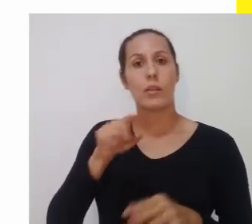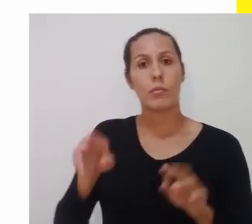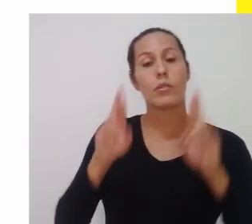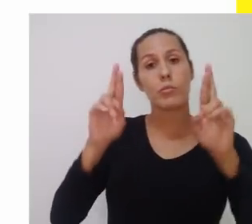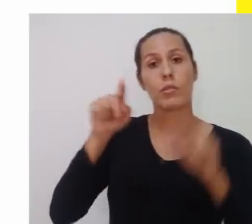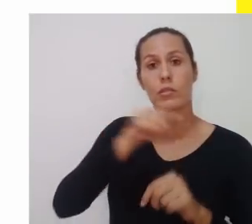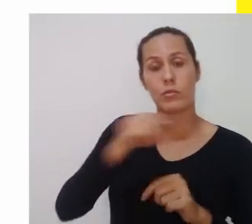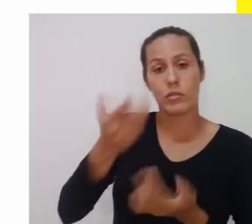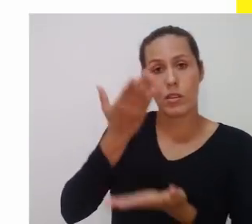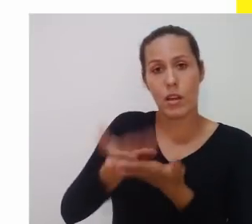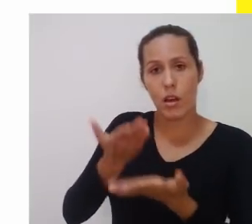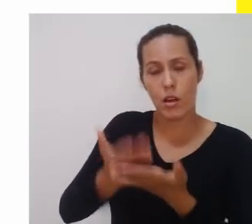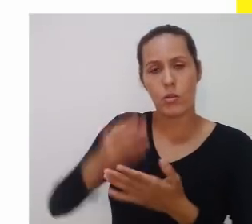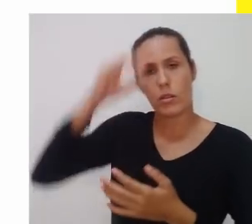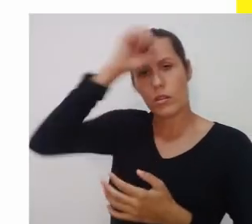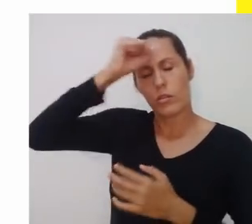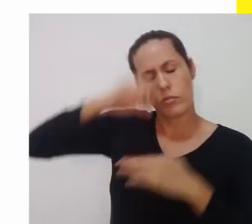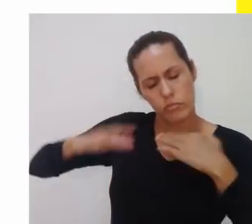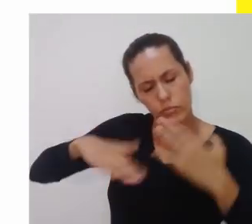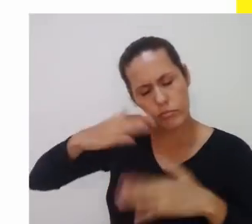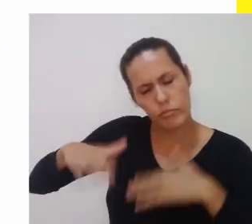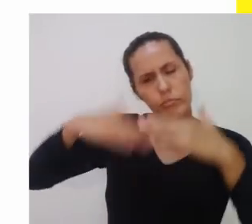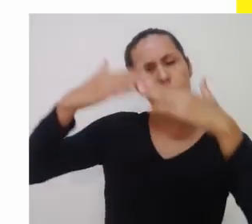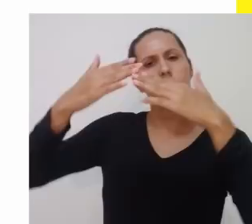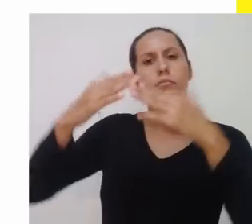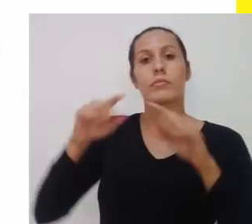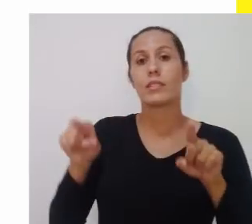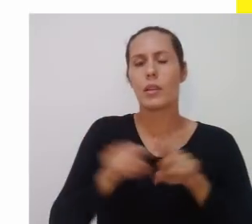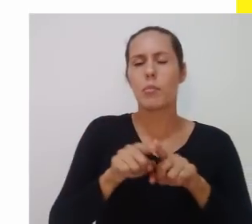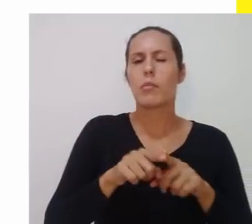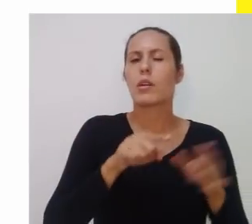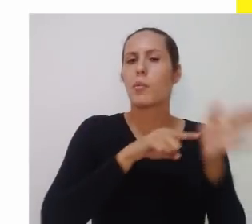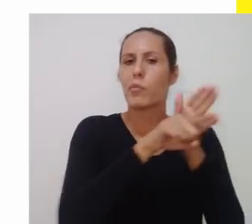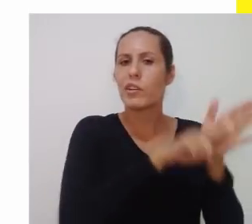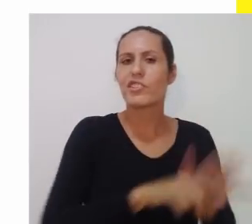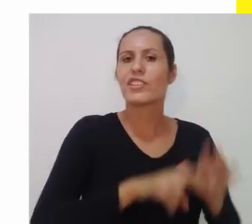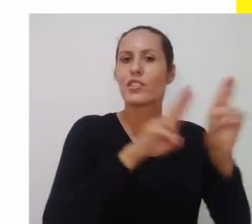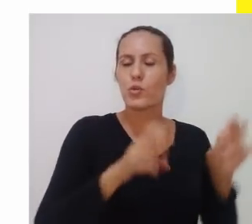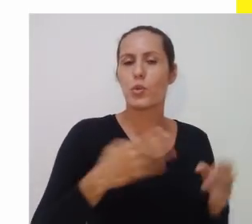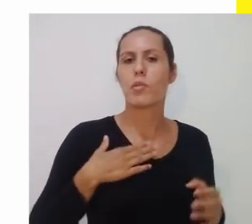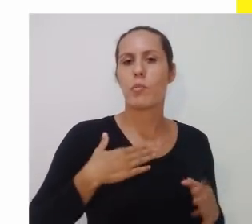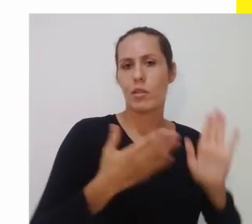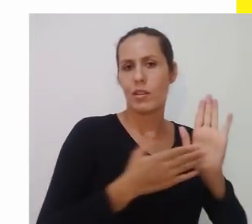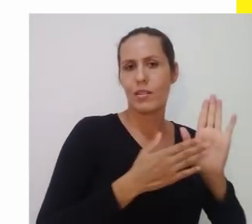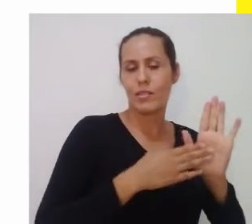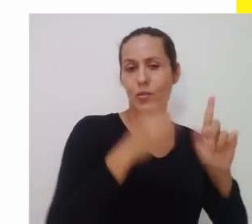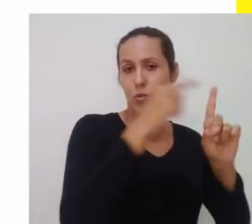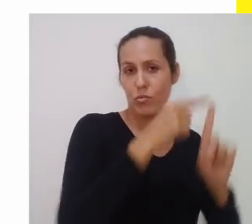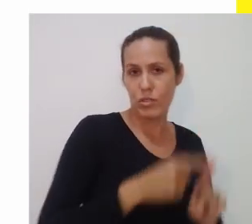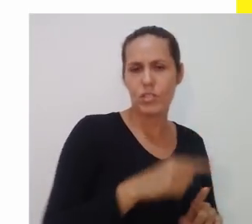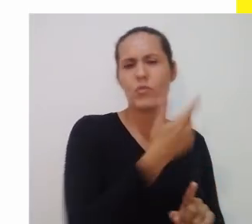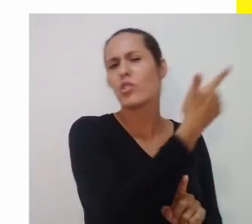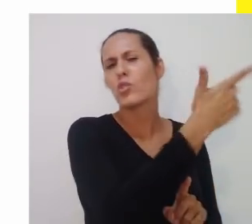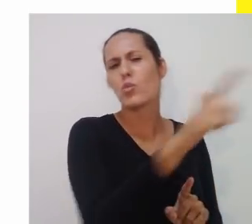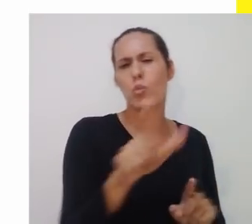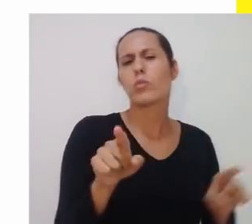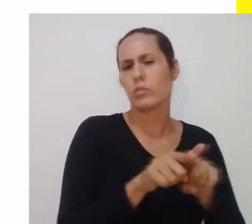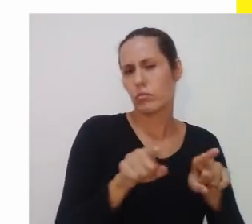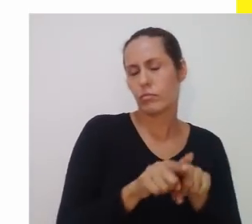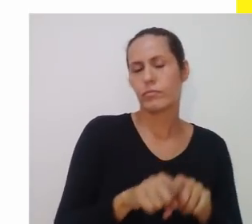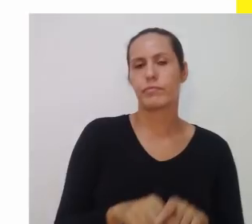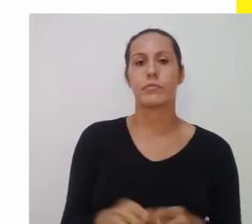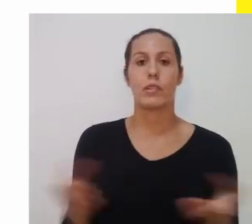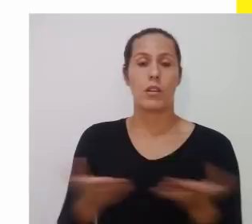no estudo dessas produções artístico-culturais que eu coloquei aqui e outras que vocês vierem a encontrar.